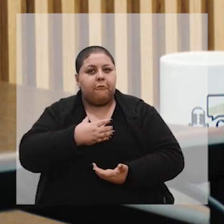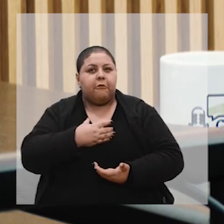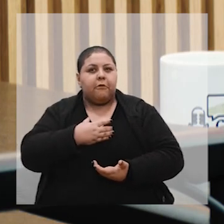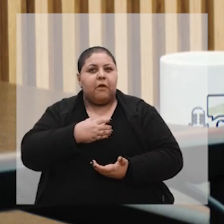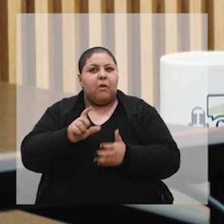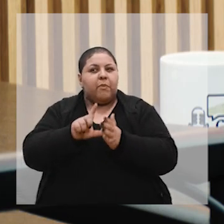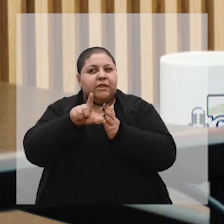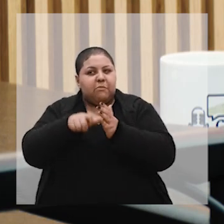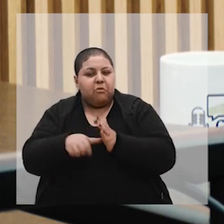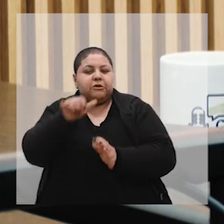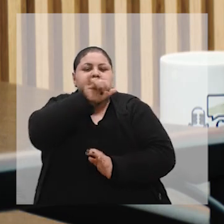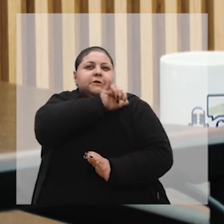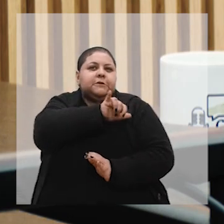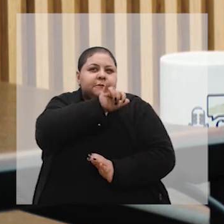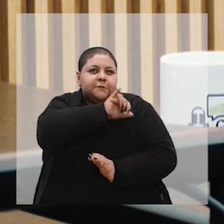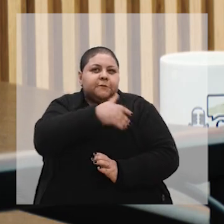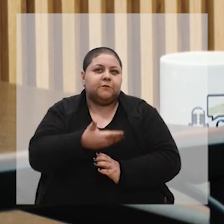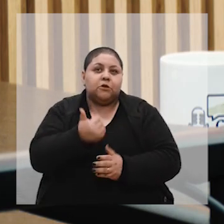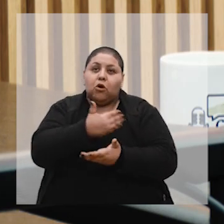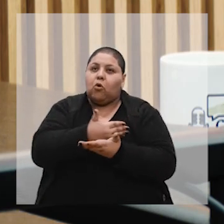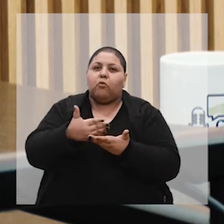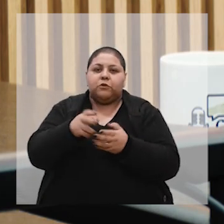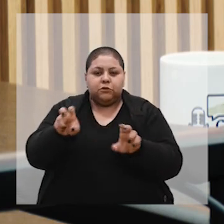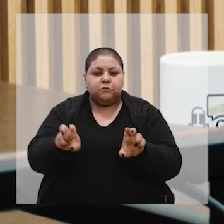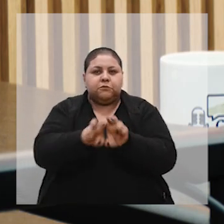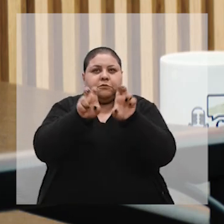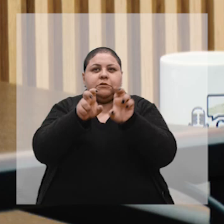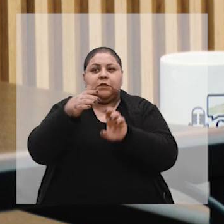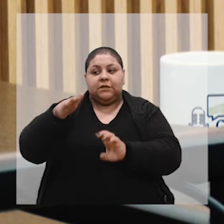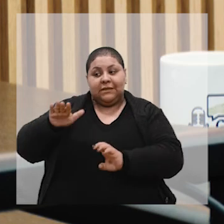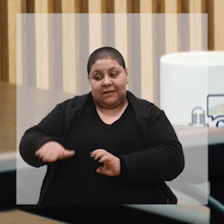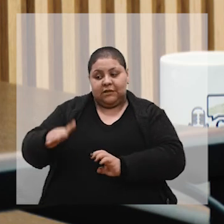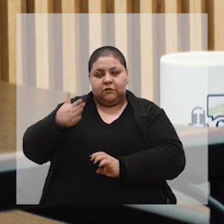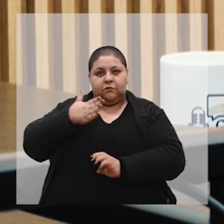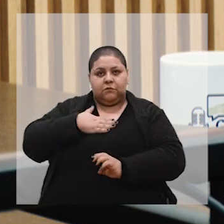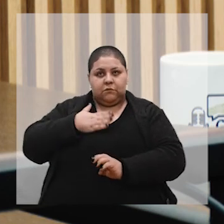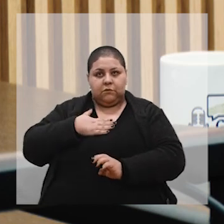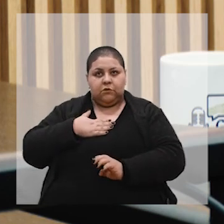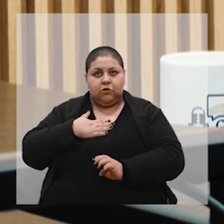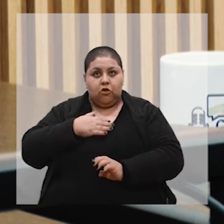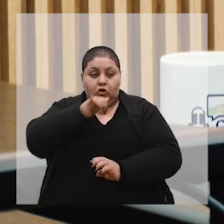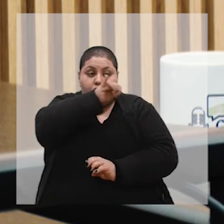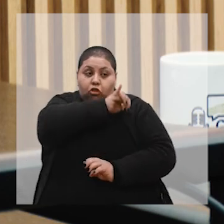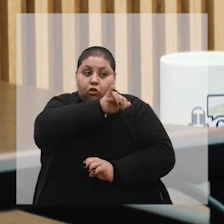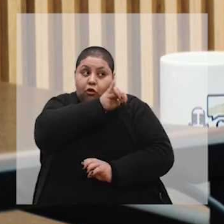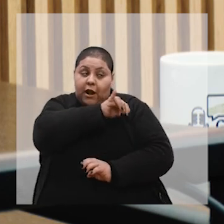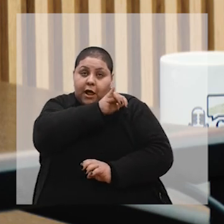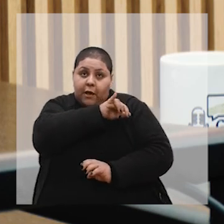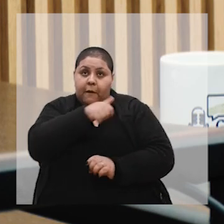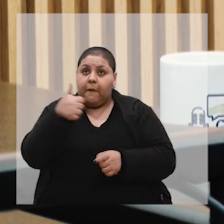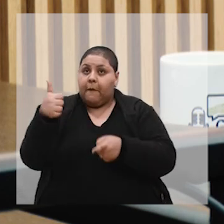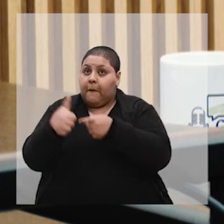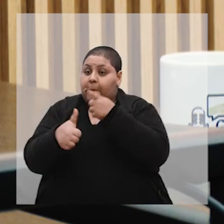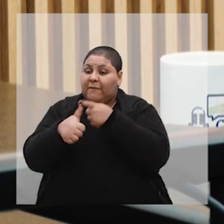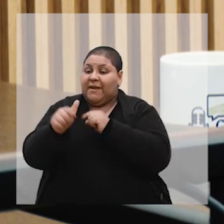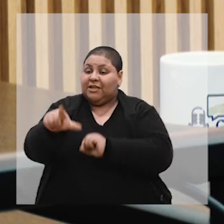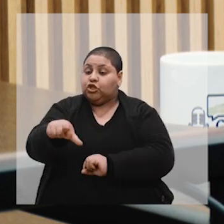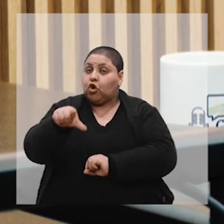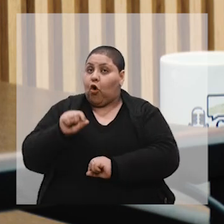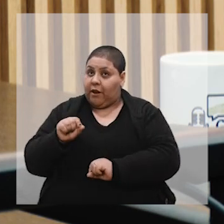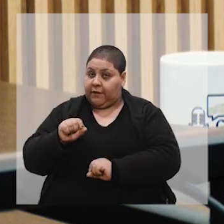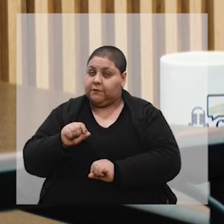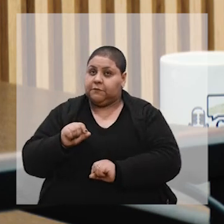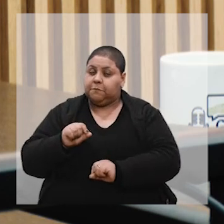um dia ir para o Rio de Janeiro. E aí que foi que começou o futsal de enanismo para mim. Fui no Rio de Janeiro, fiz a primeira